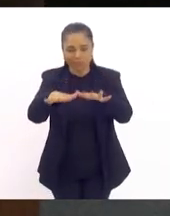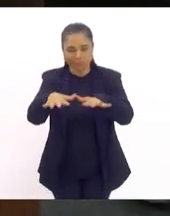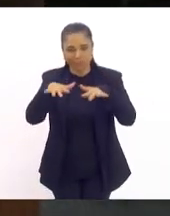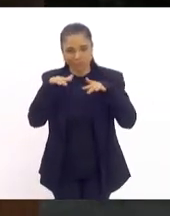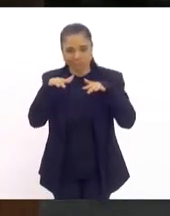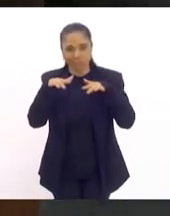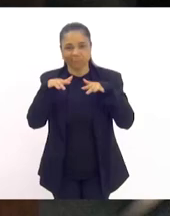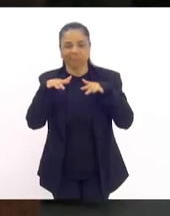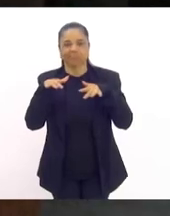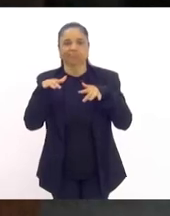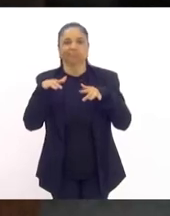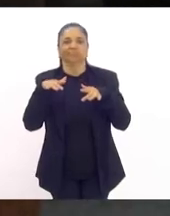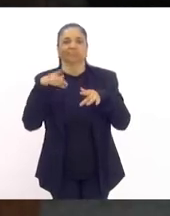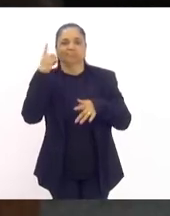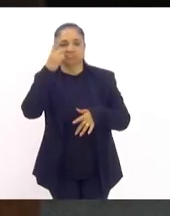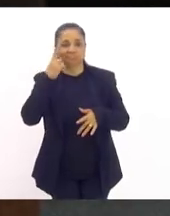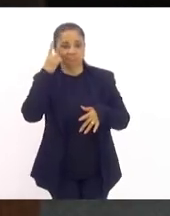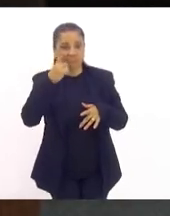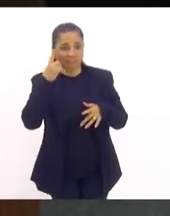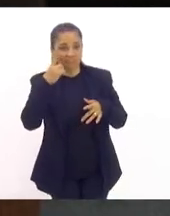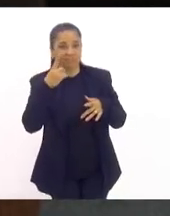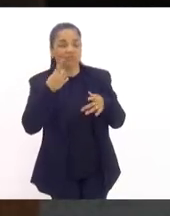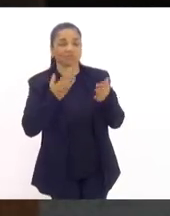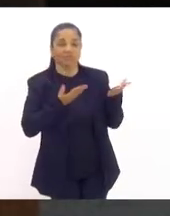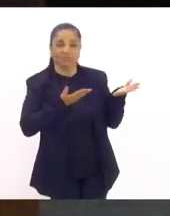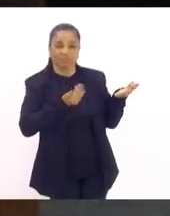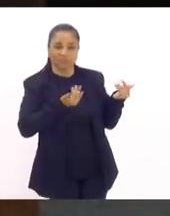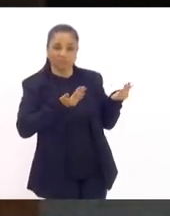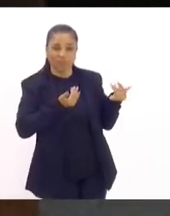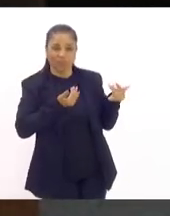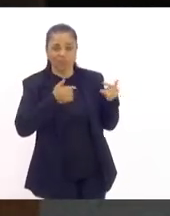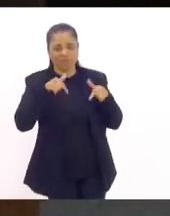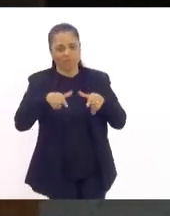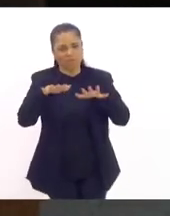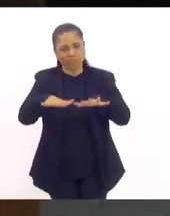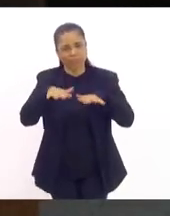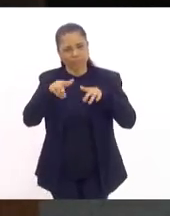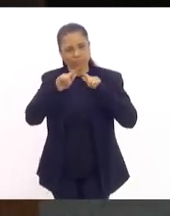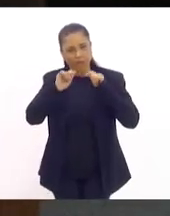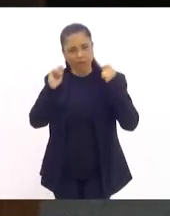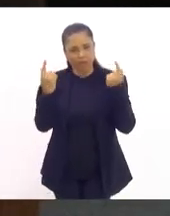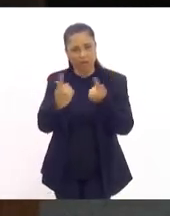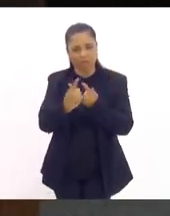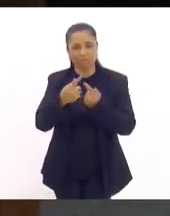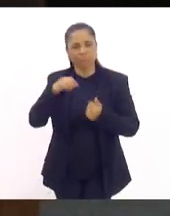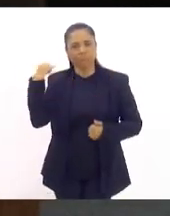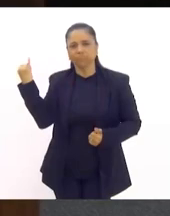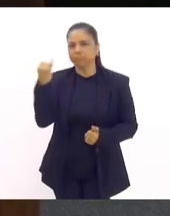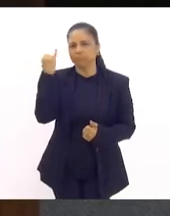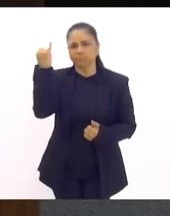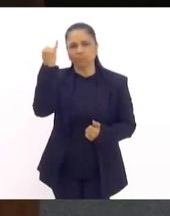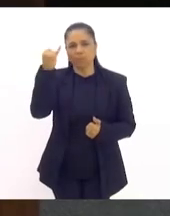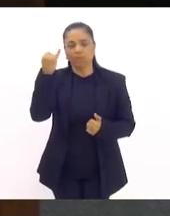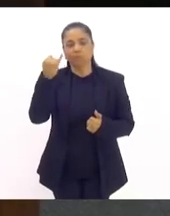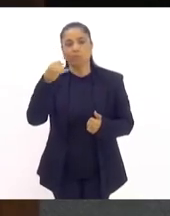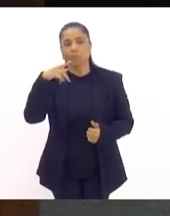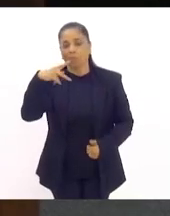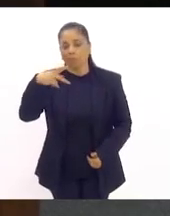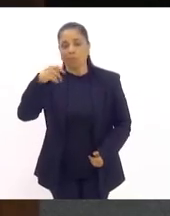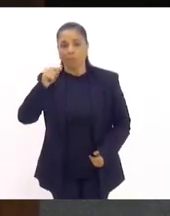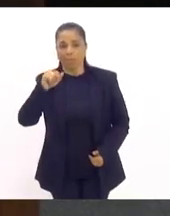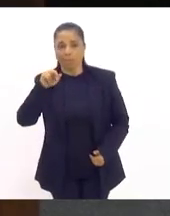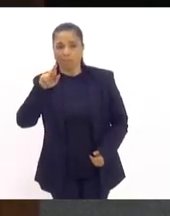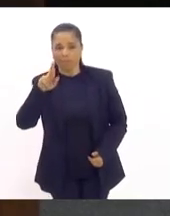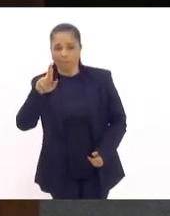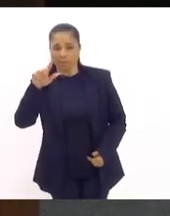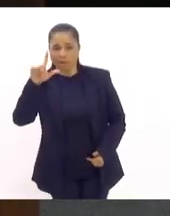juvenis. Uma ação dessa casa que considero uma das mais importantes, pois o Parlamento Juvenil ele é, de fato,